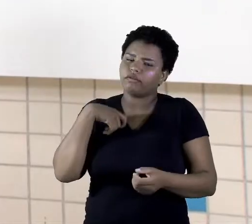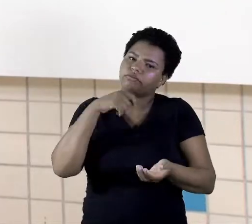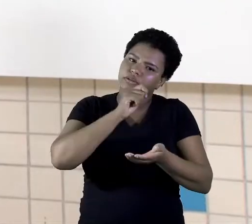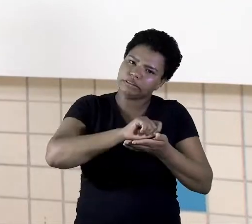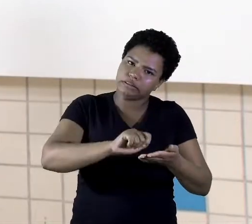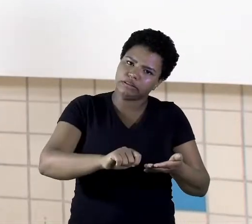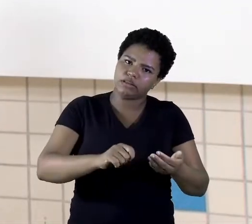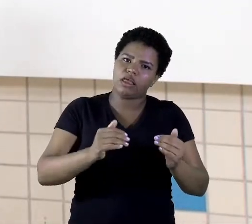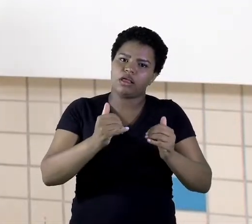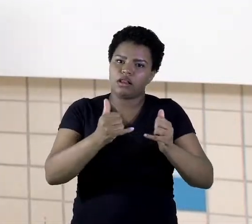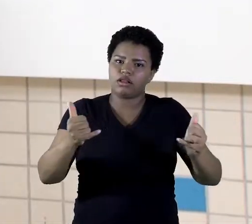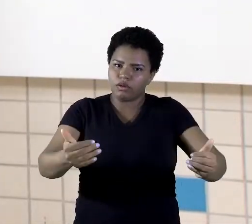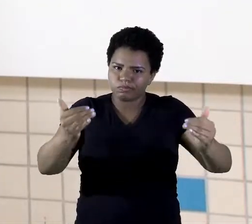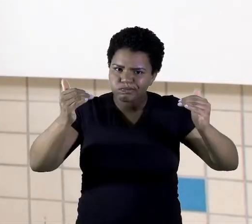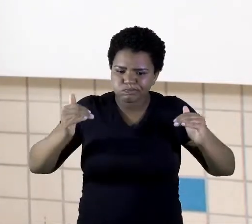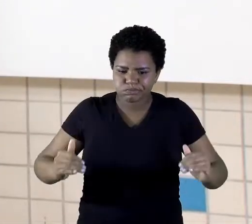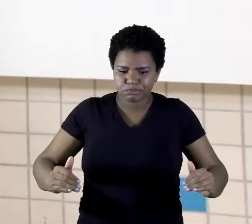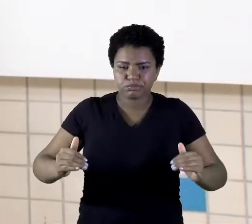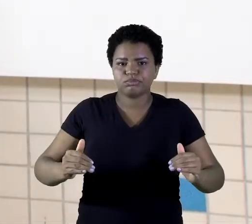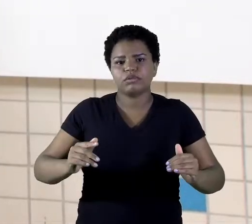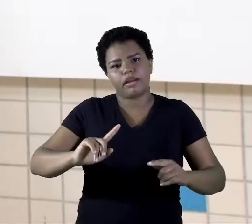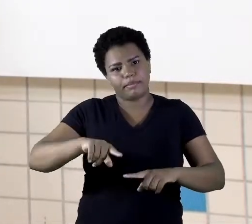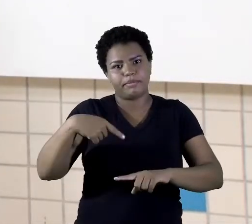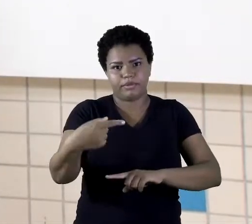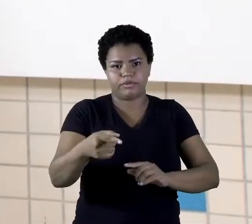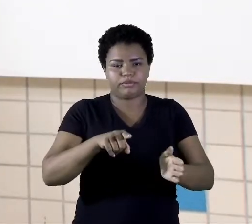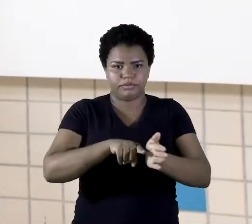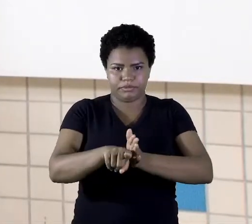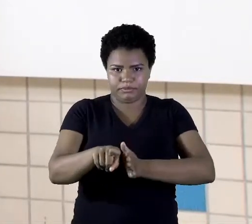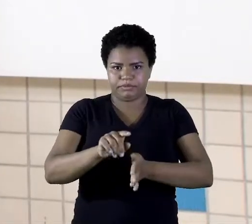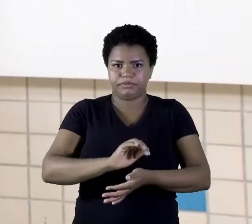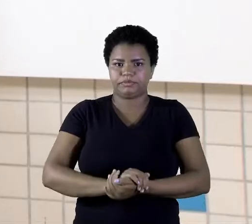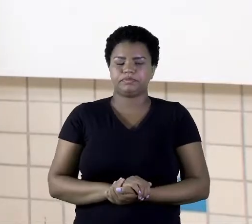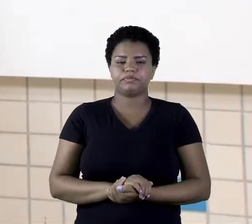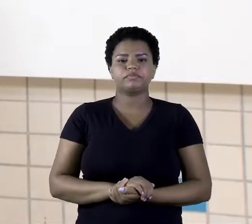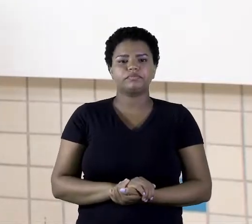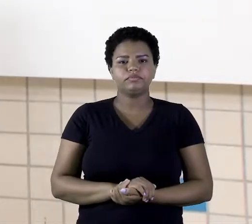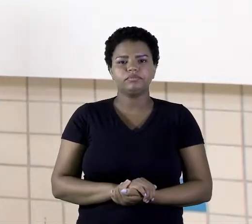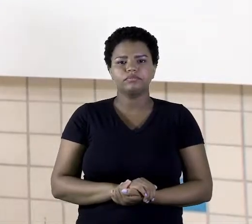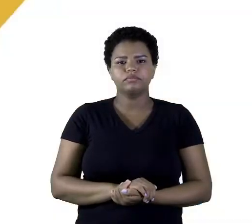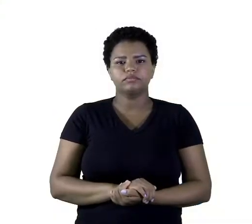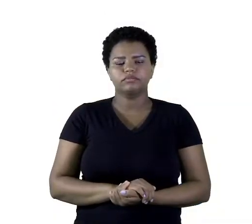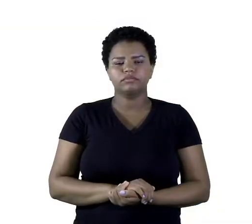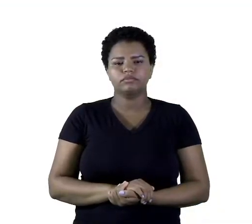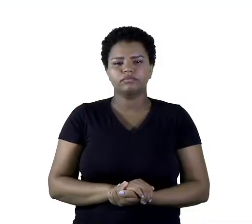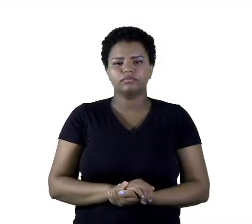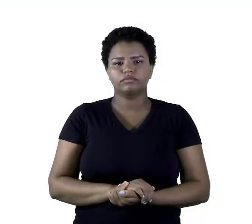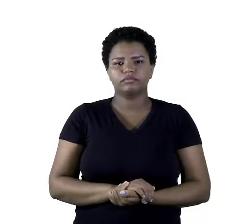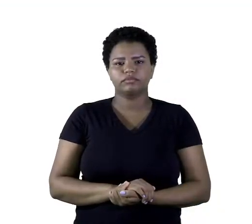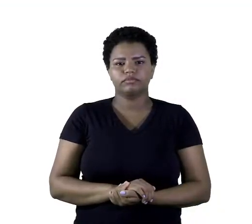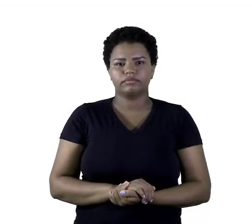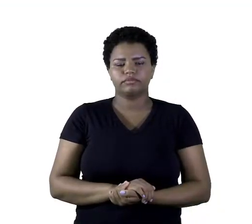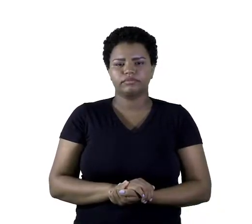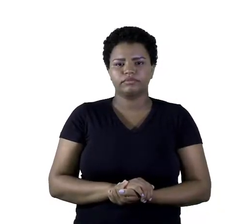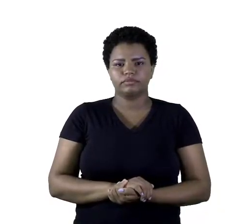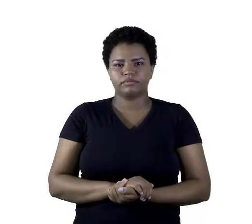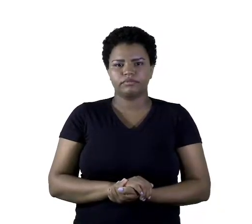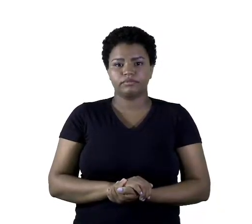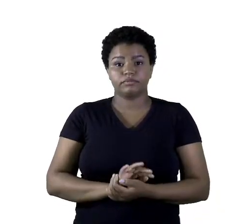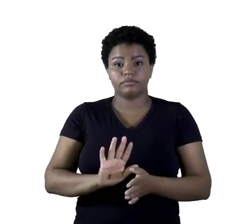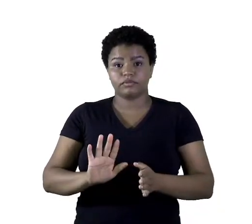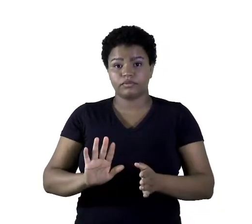Ponto. Aí você pula uma linha e vai transcrever, ou seja, escrever justamente o que a mãe